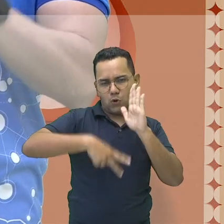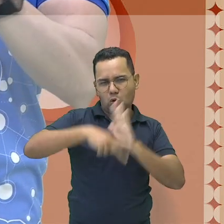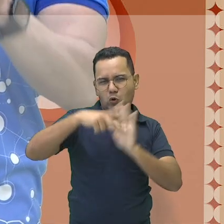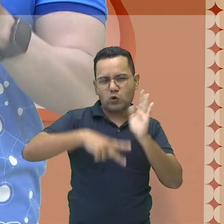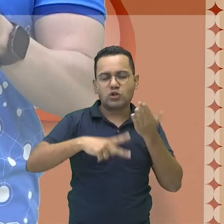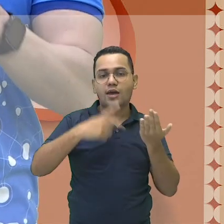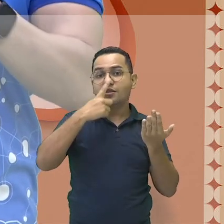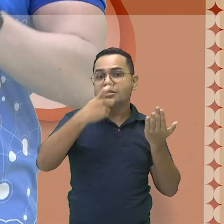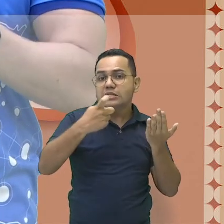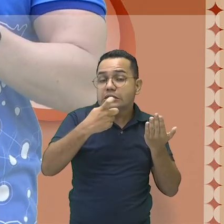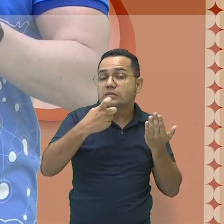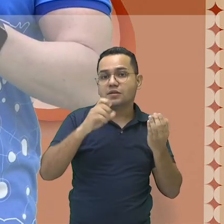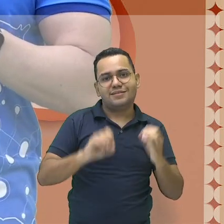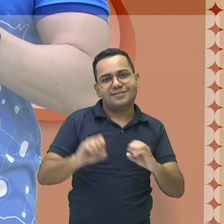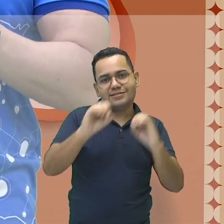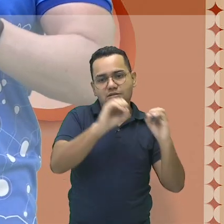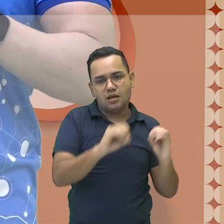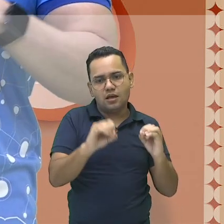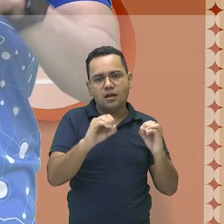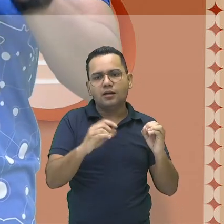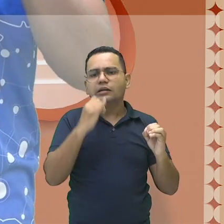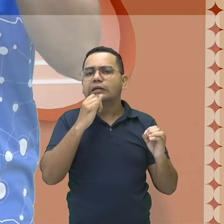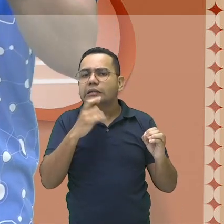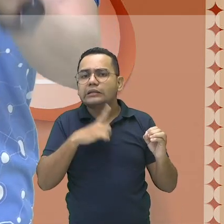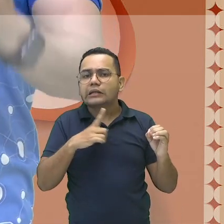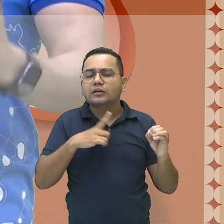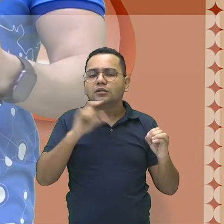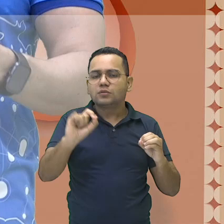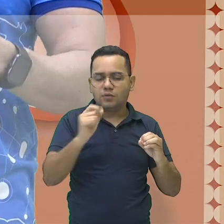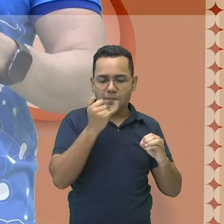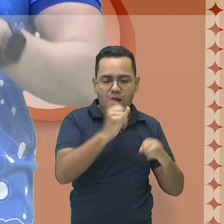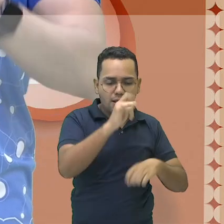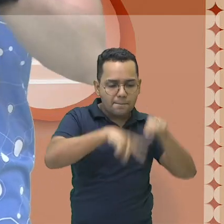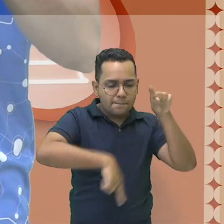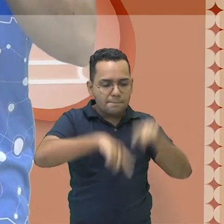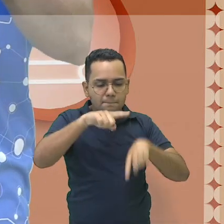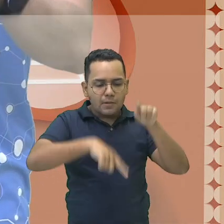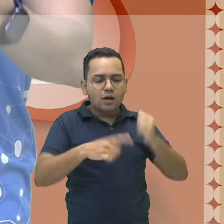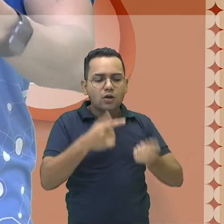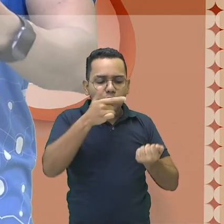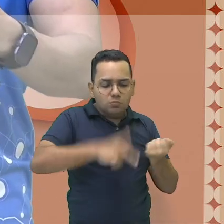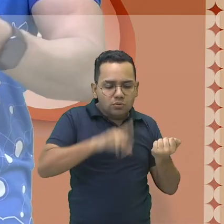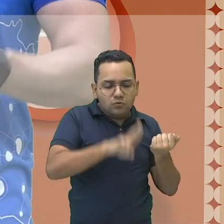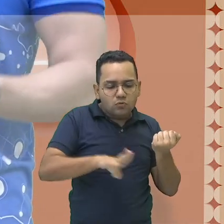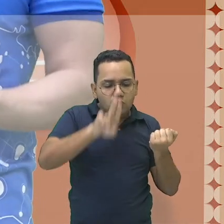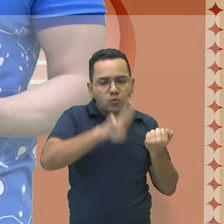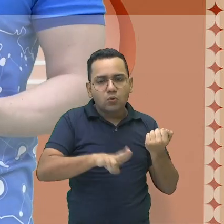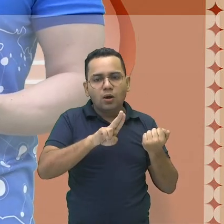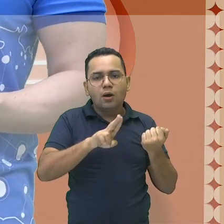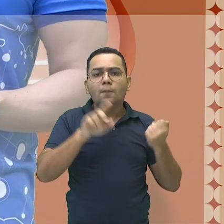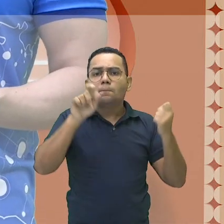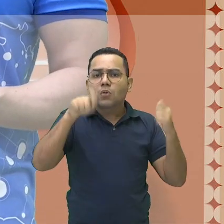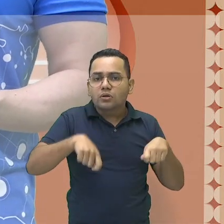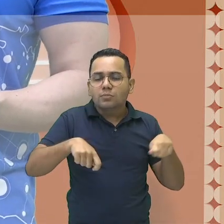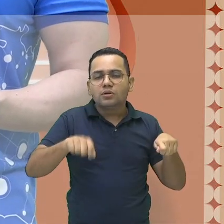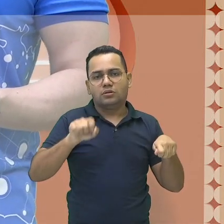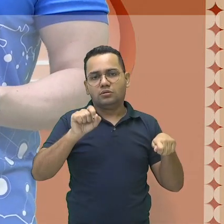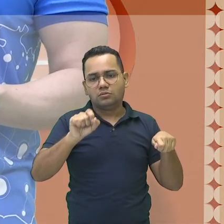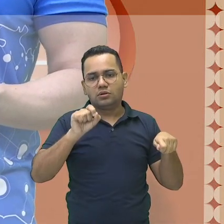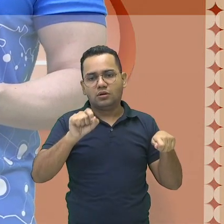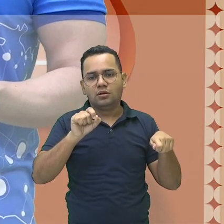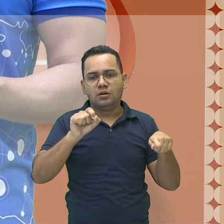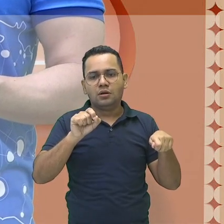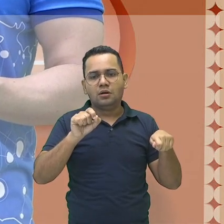programa Lixo Zero, que a gente tem aqui no Brasil, a reciclagem de eletrônicos, tudo isso, obviamente, contribui para que a gente